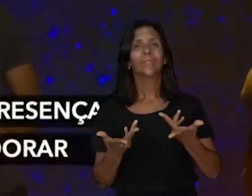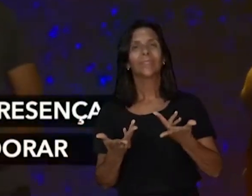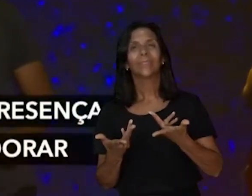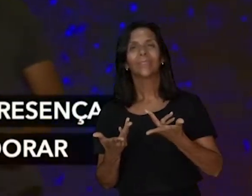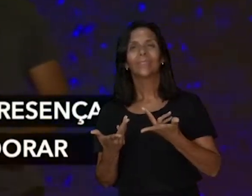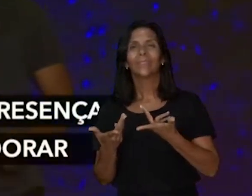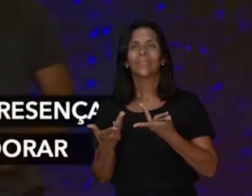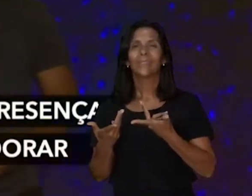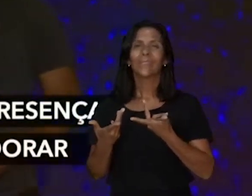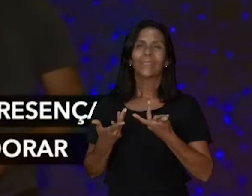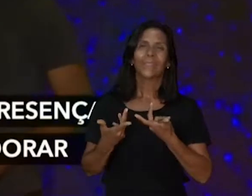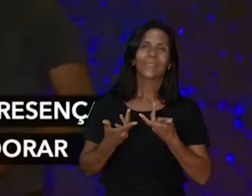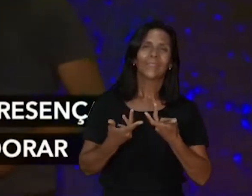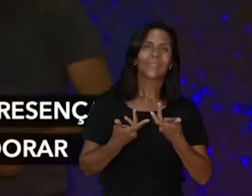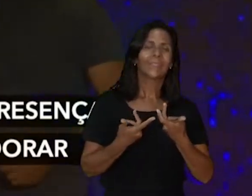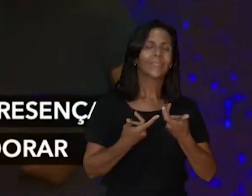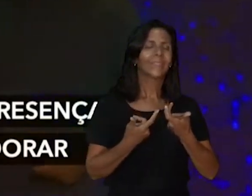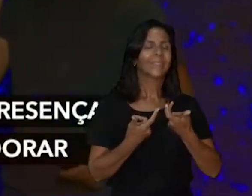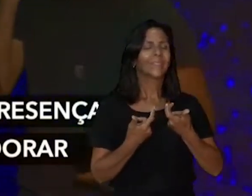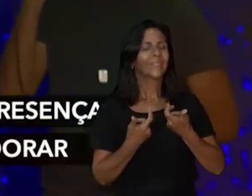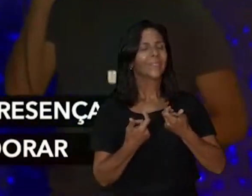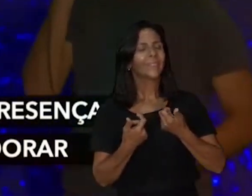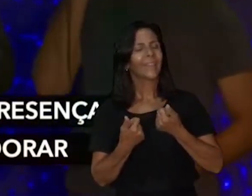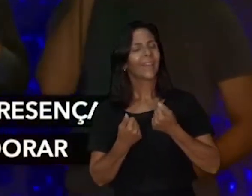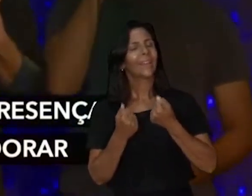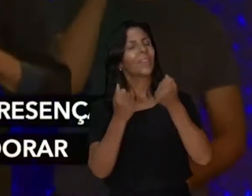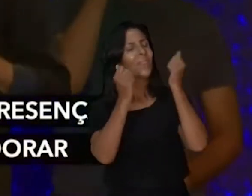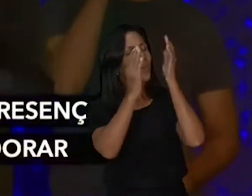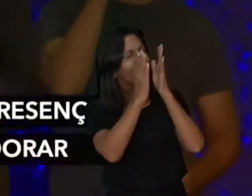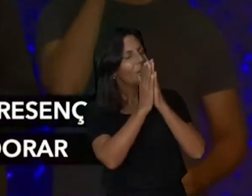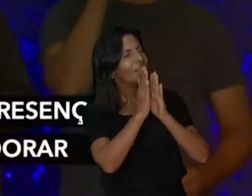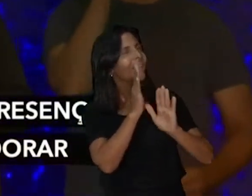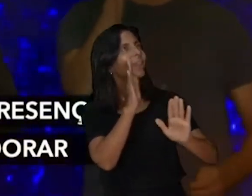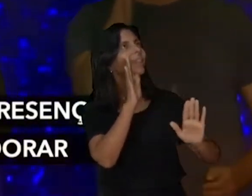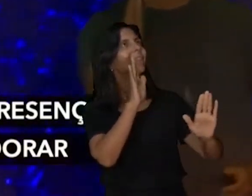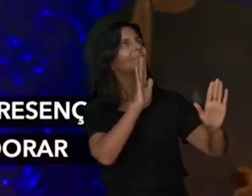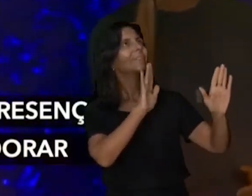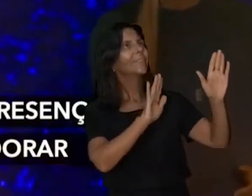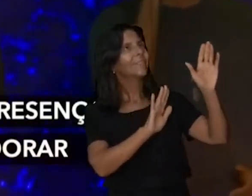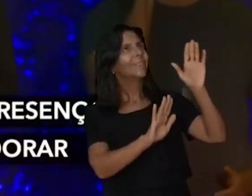Maravilhoso é poder te